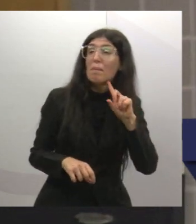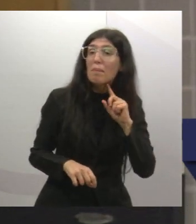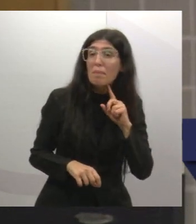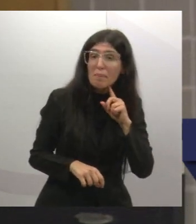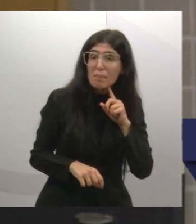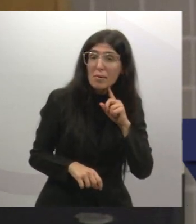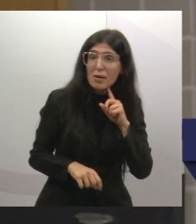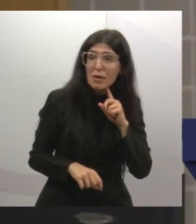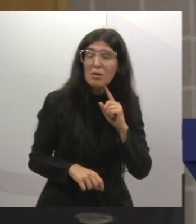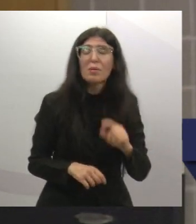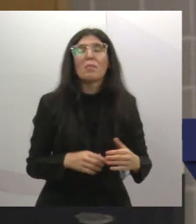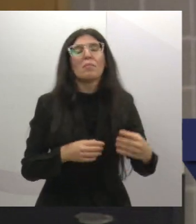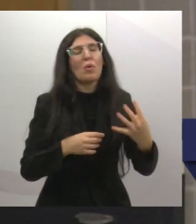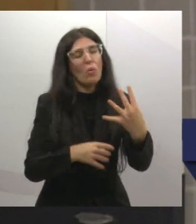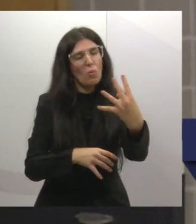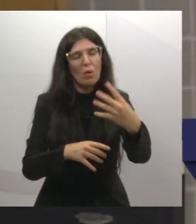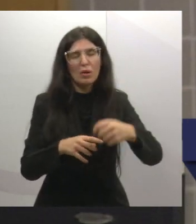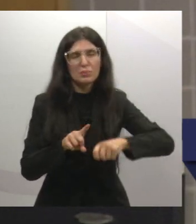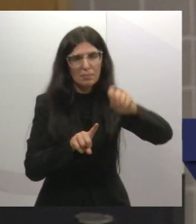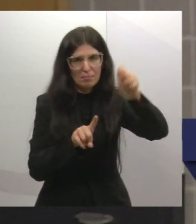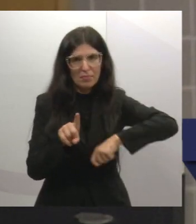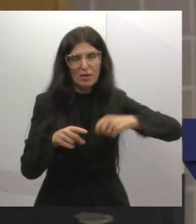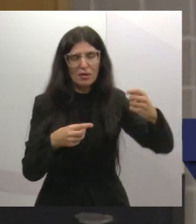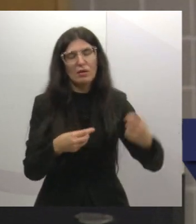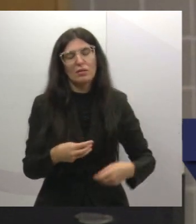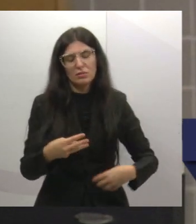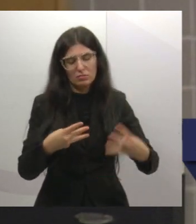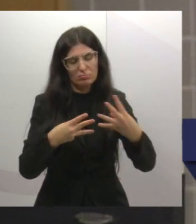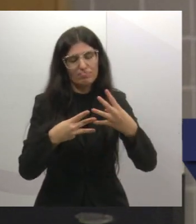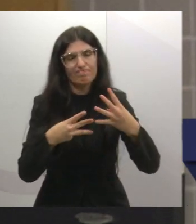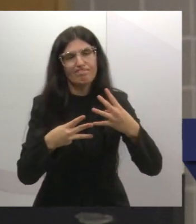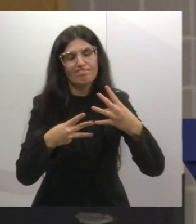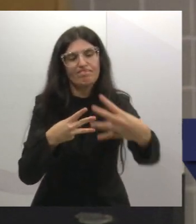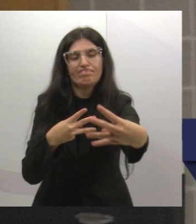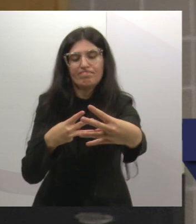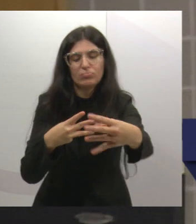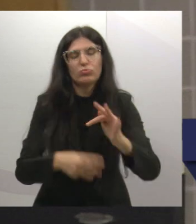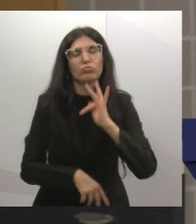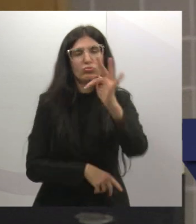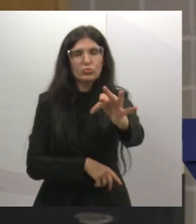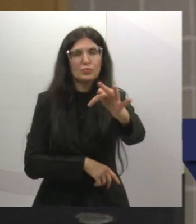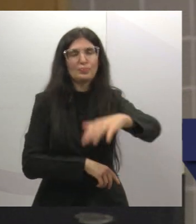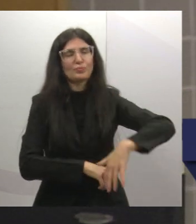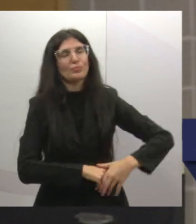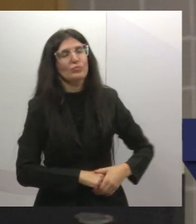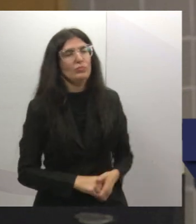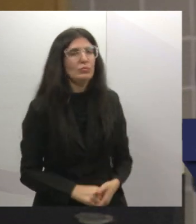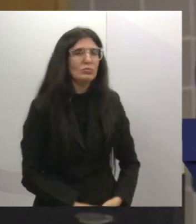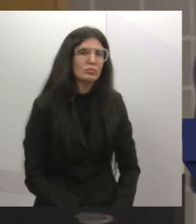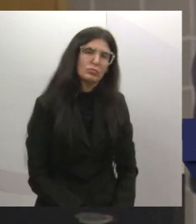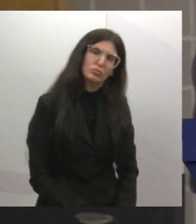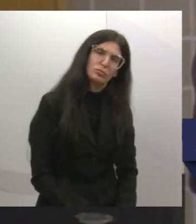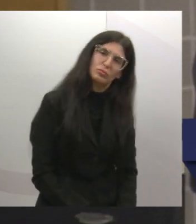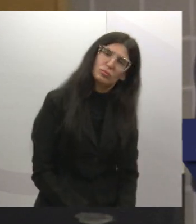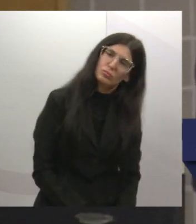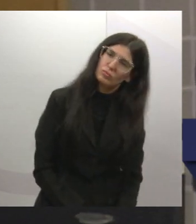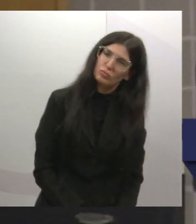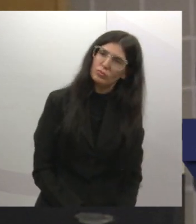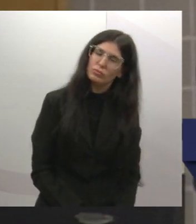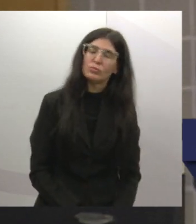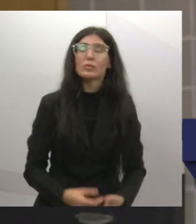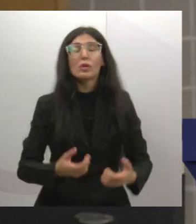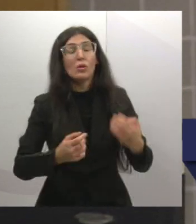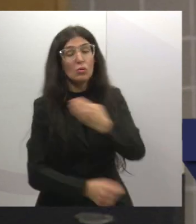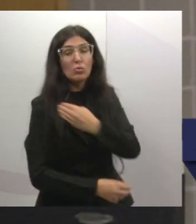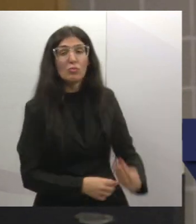outro quadrimestre. O que tem ocorrido, que nós temos identificado e visto junto com os entes federativos, que seria o